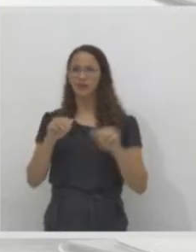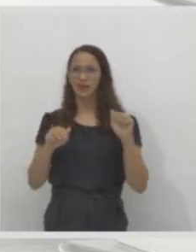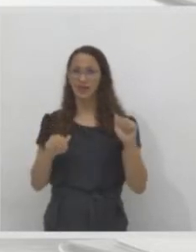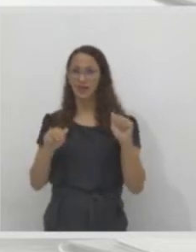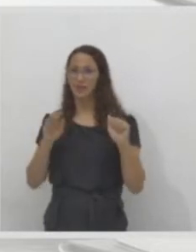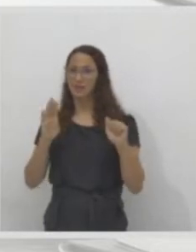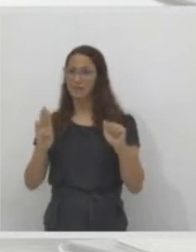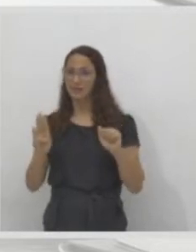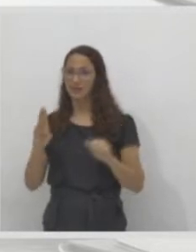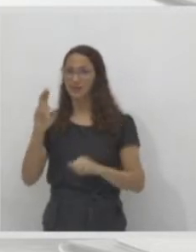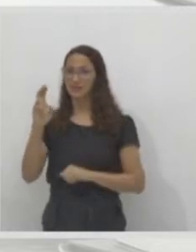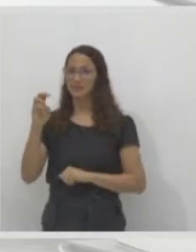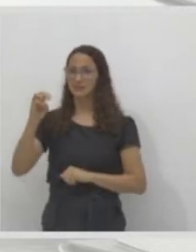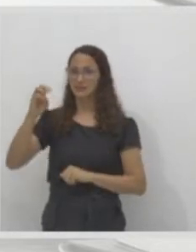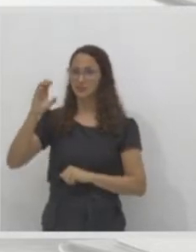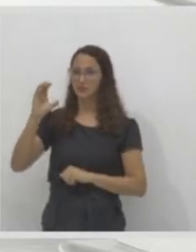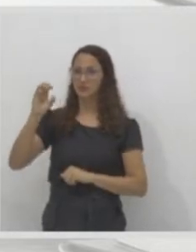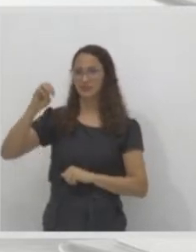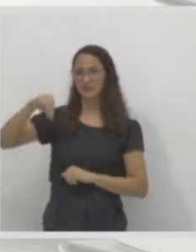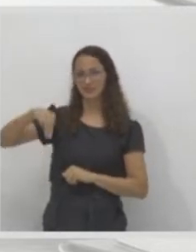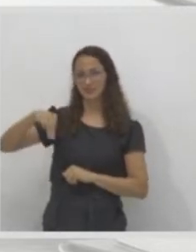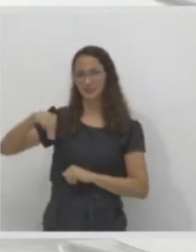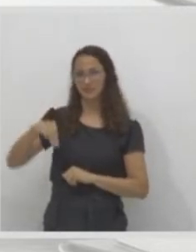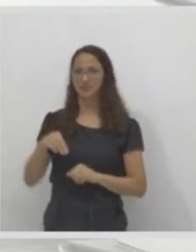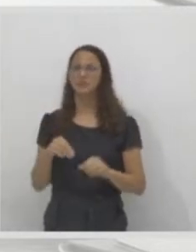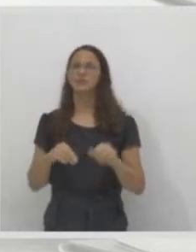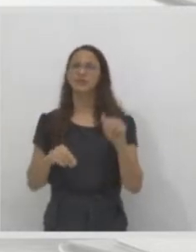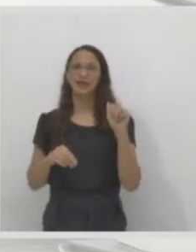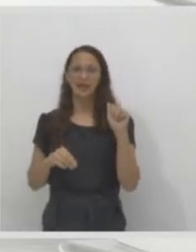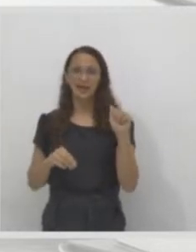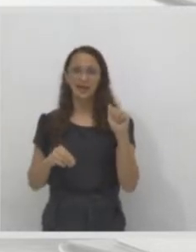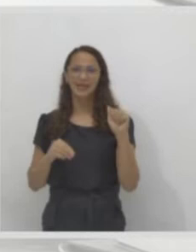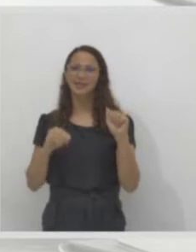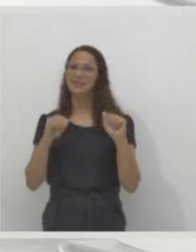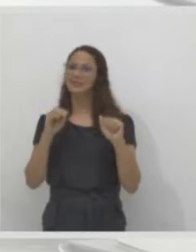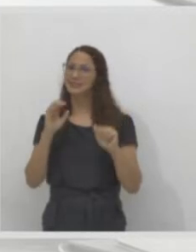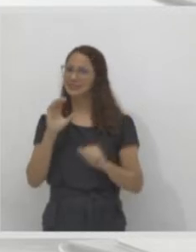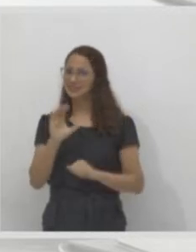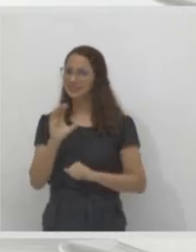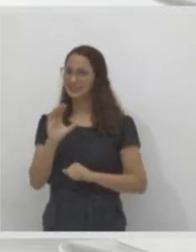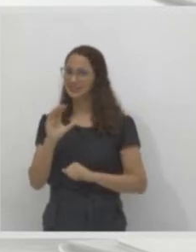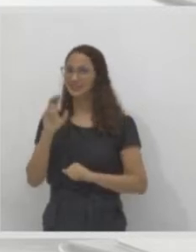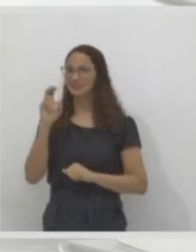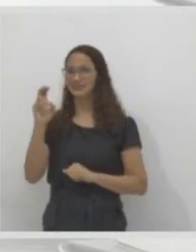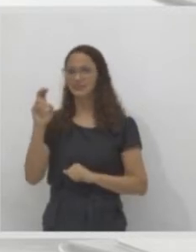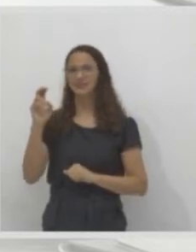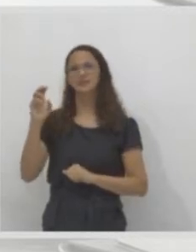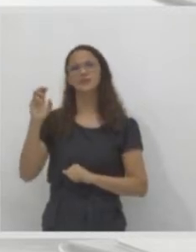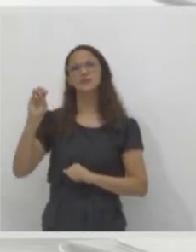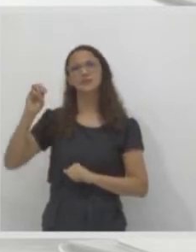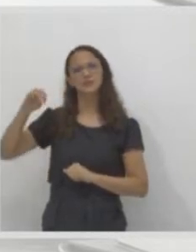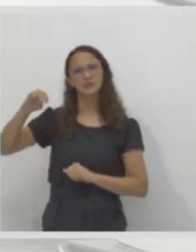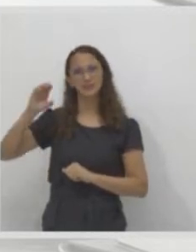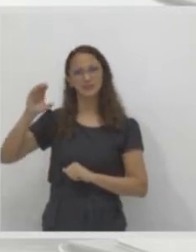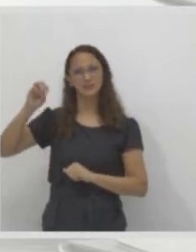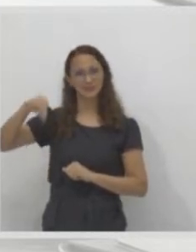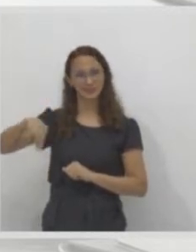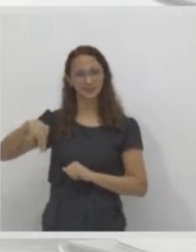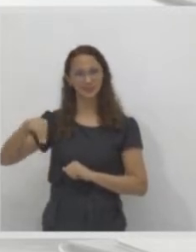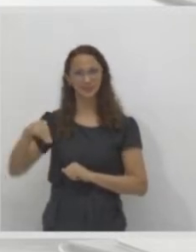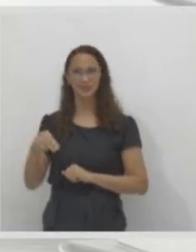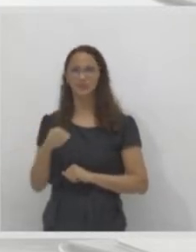centímetros. Medida do segmento AC, 5 centímetros. E medida do segmento